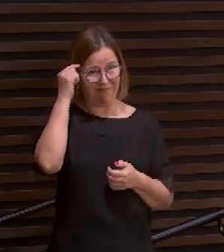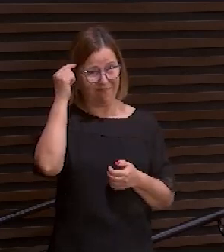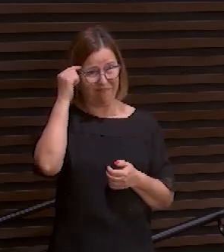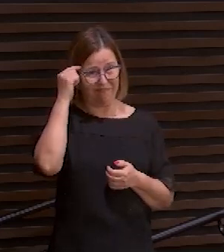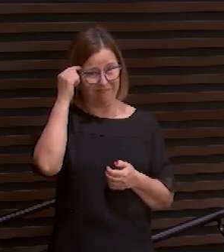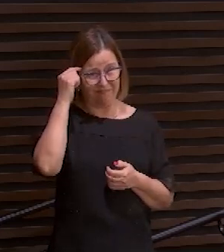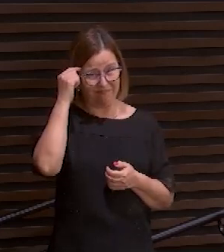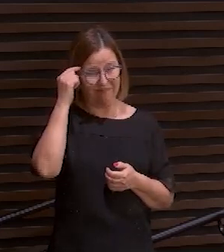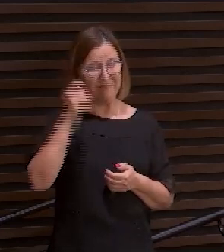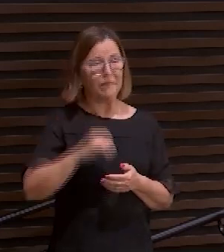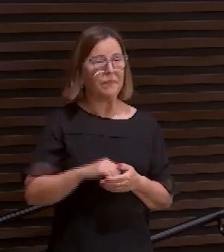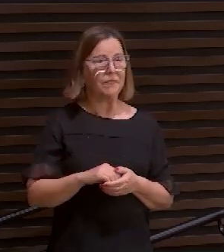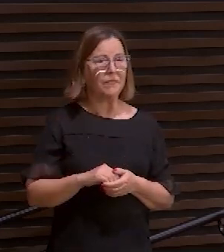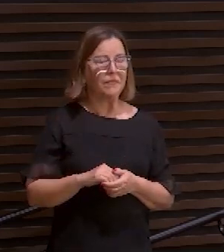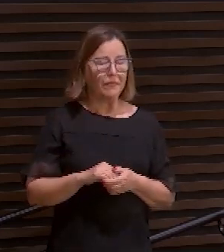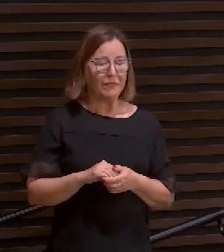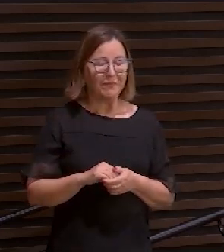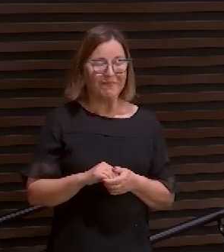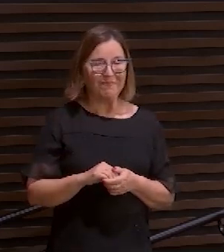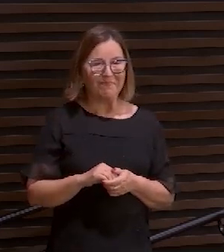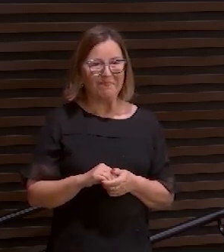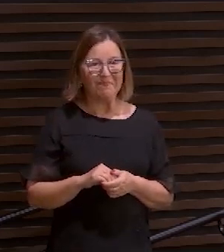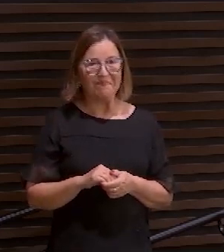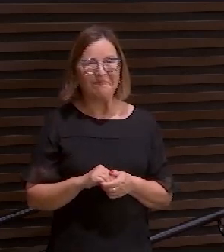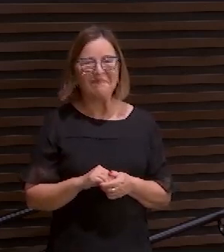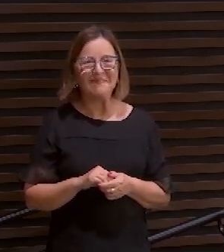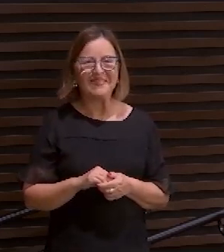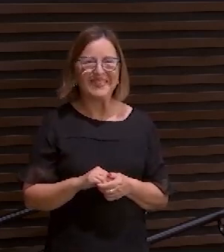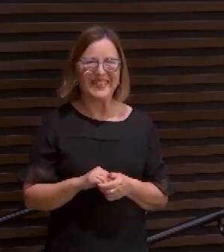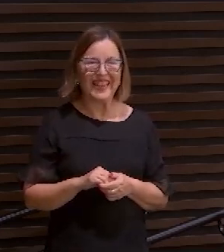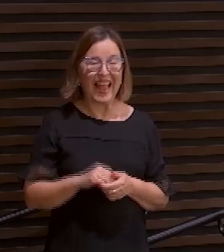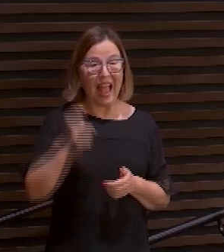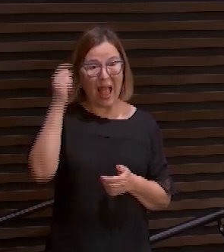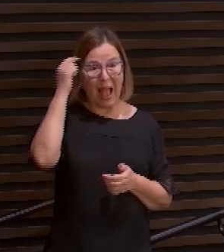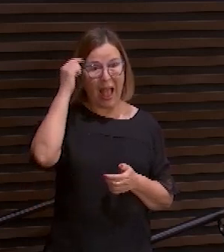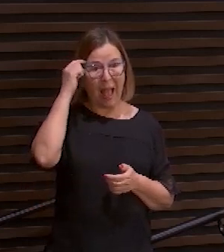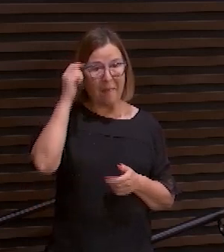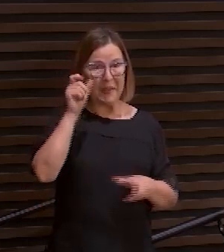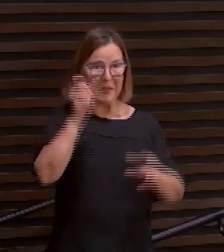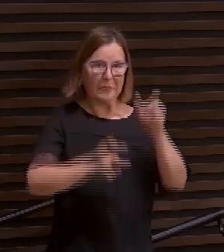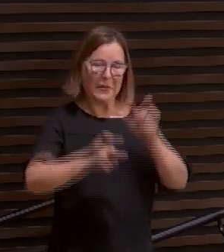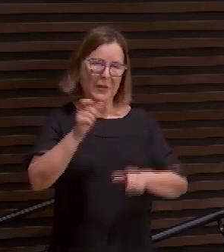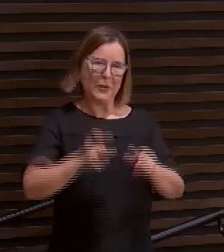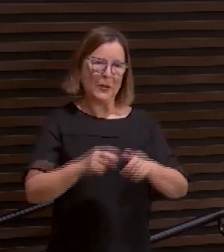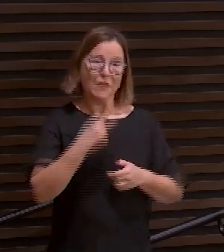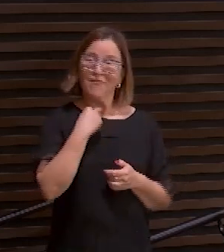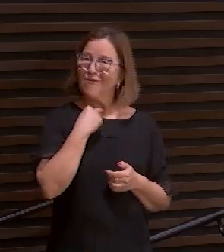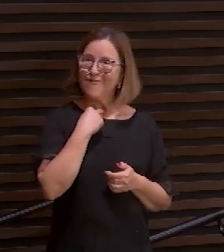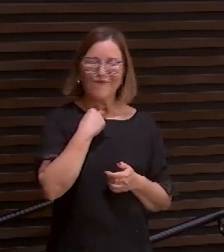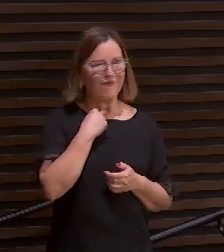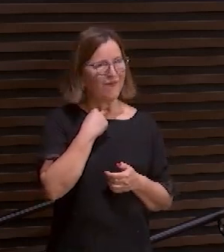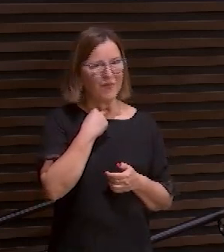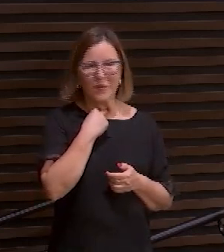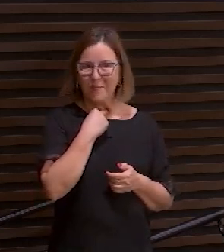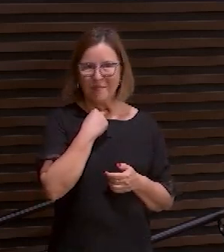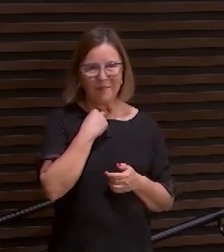Ela não é irracional, ela é arracional. A mente humana não pode